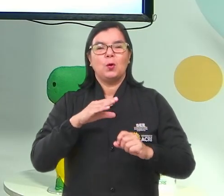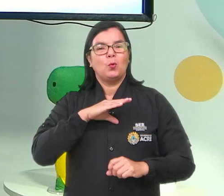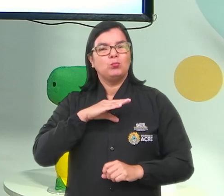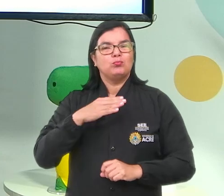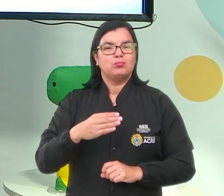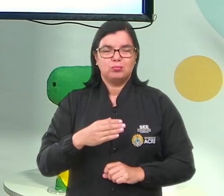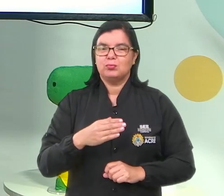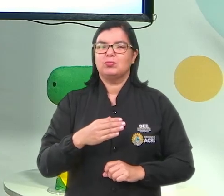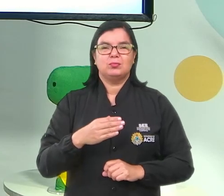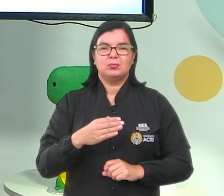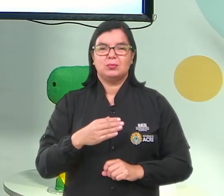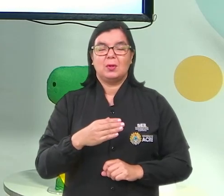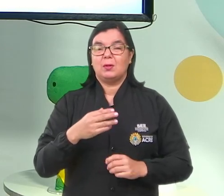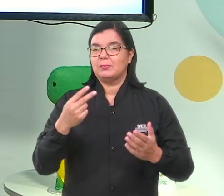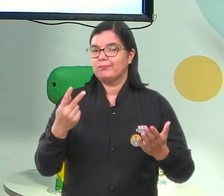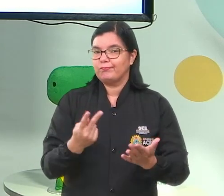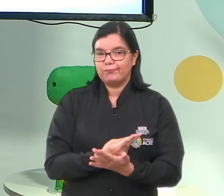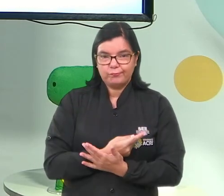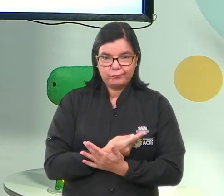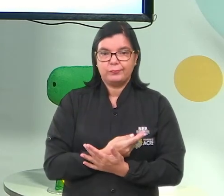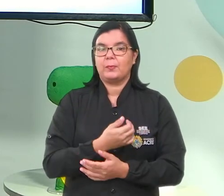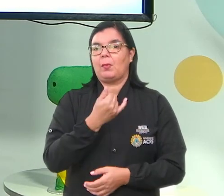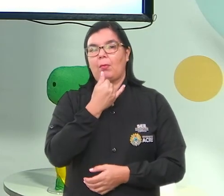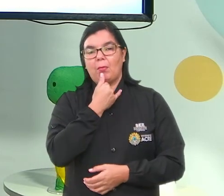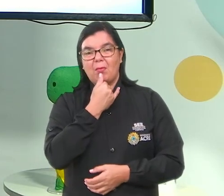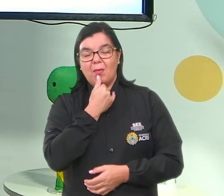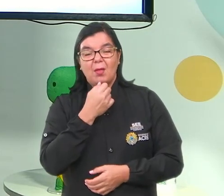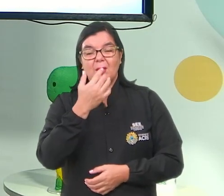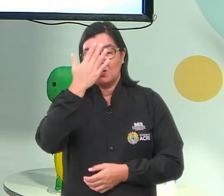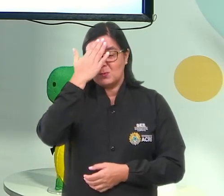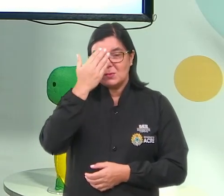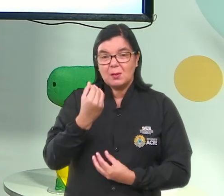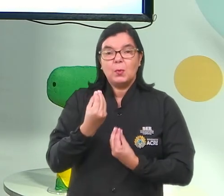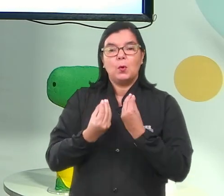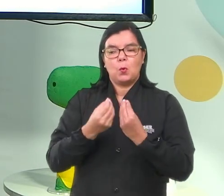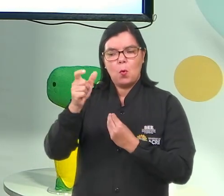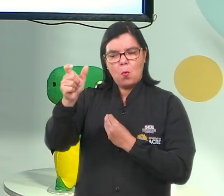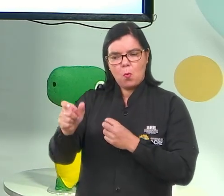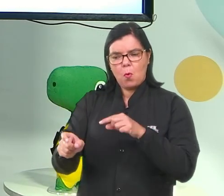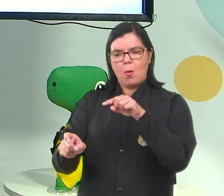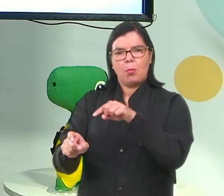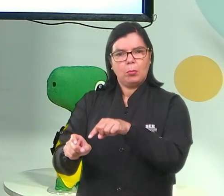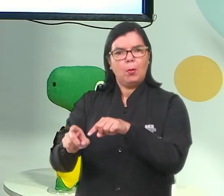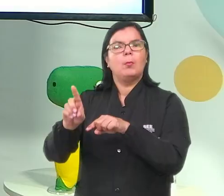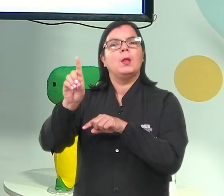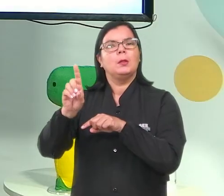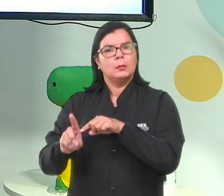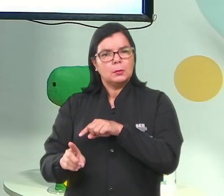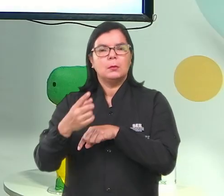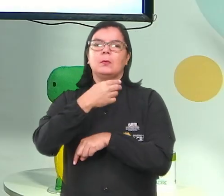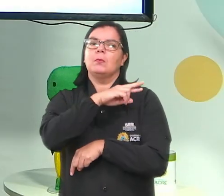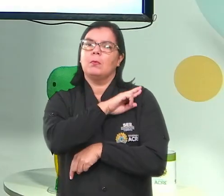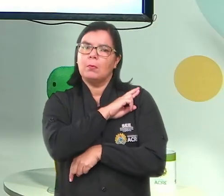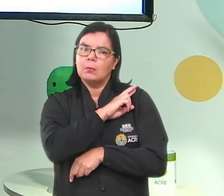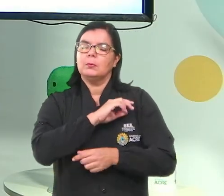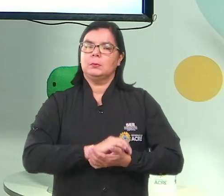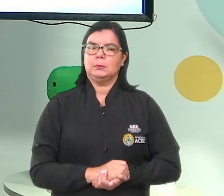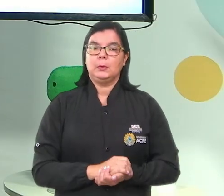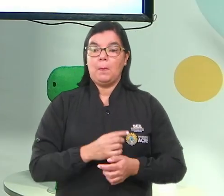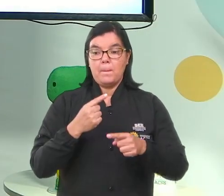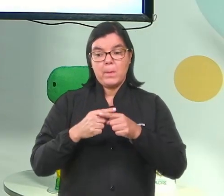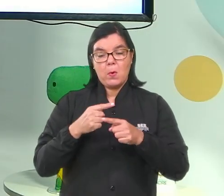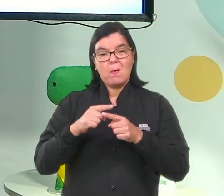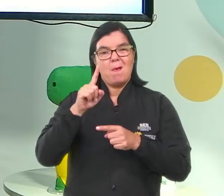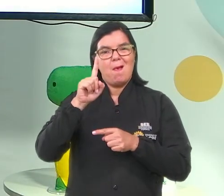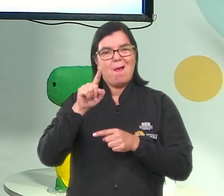atitudes absolutamente lamentáveis. É não reconhecer que o outro também tem direitos e deveres, né? Porque isso